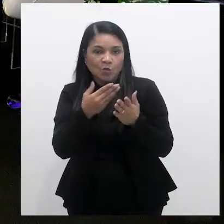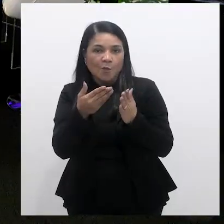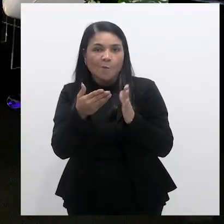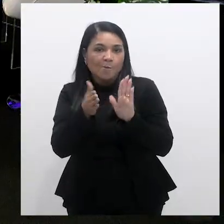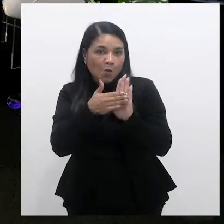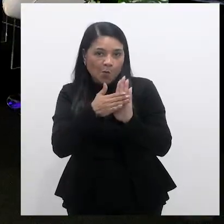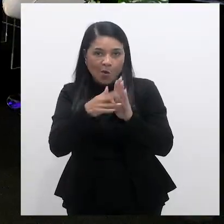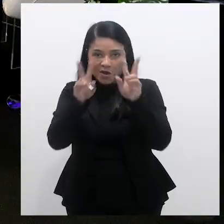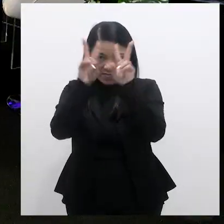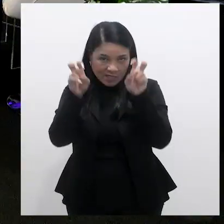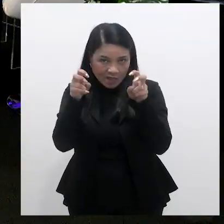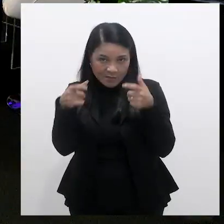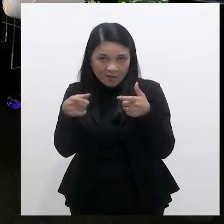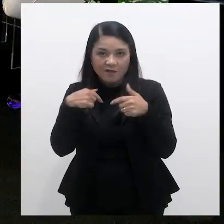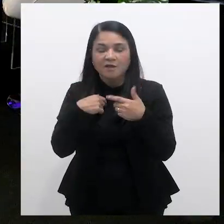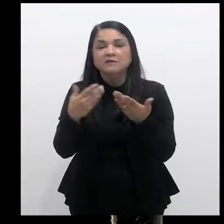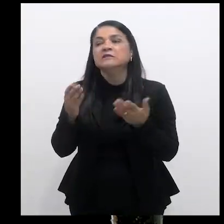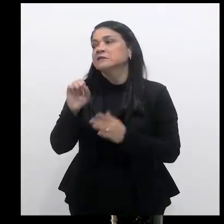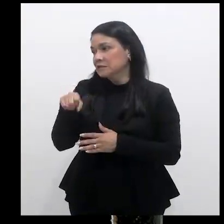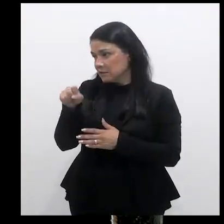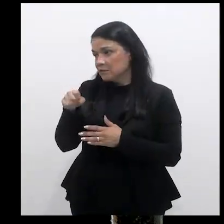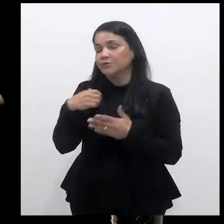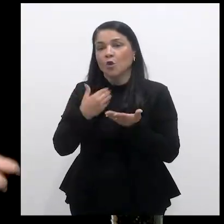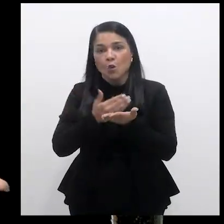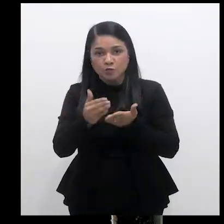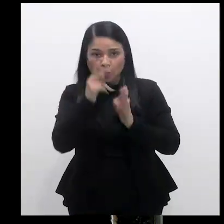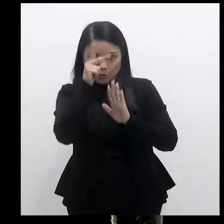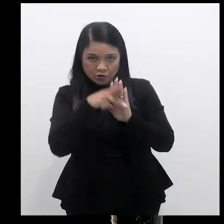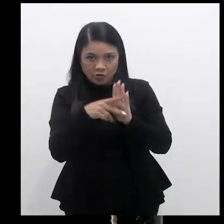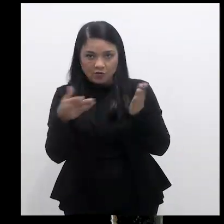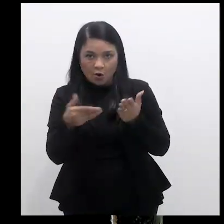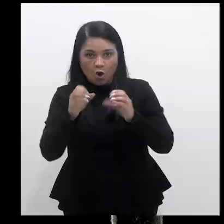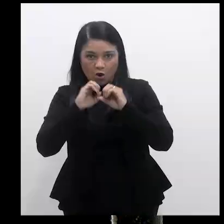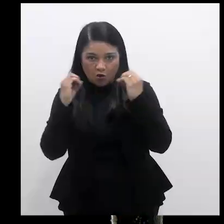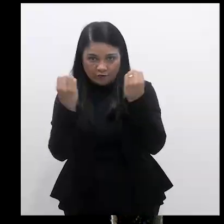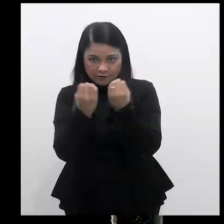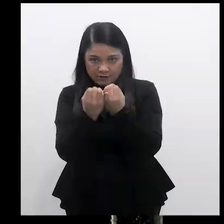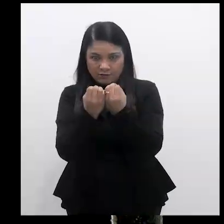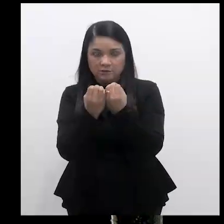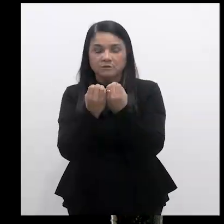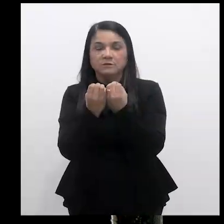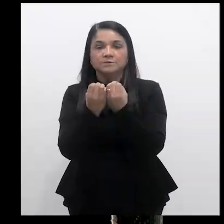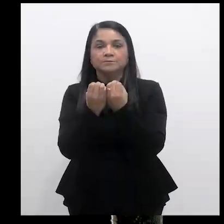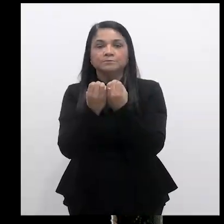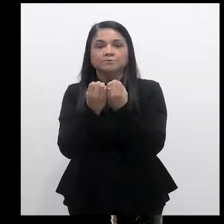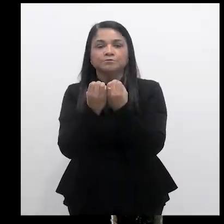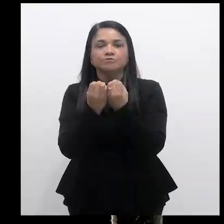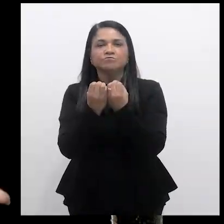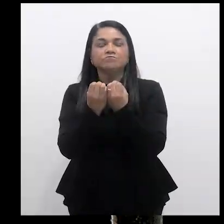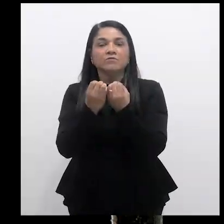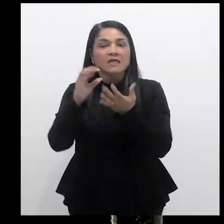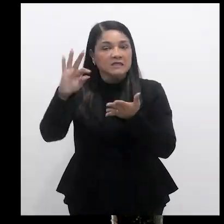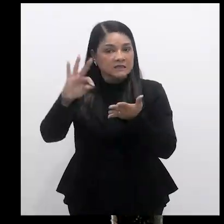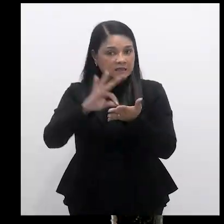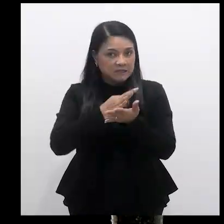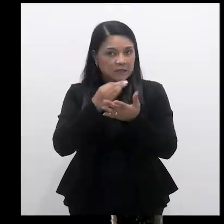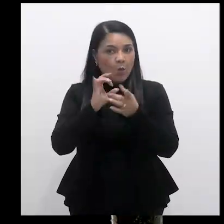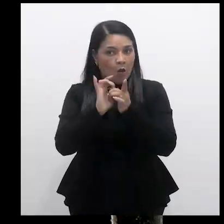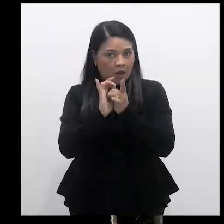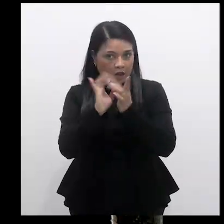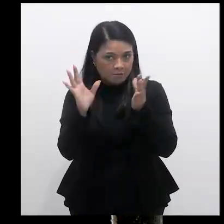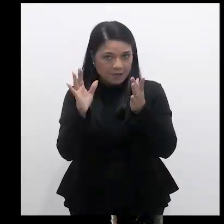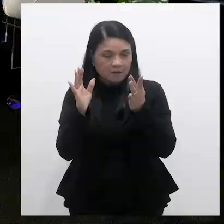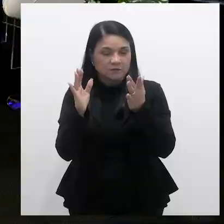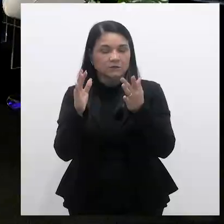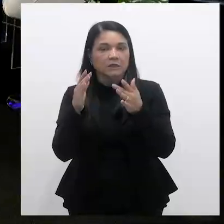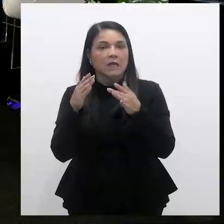sim. Inclusive, agora a gente está na fase, né, que o projeto começou, as primeiras oficinas, mas estão com as inscrições